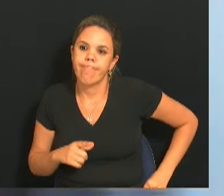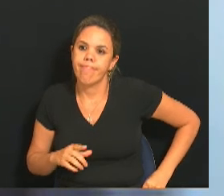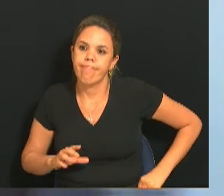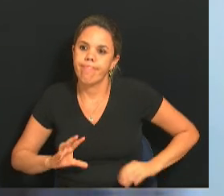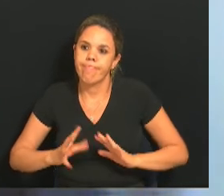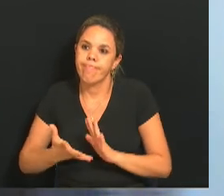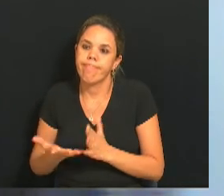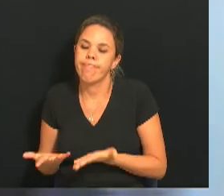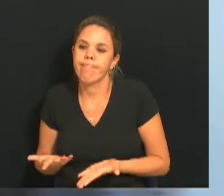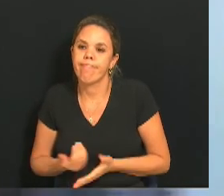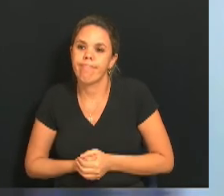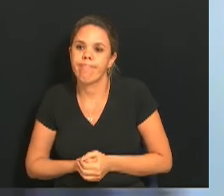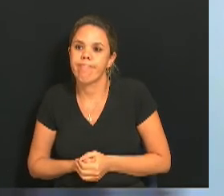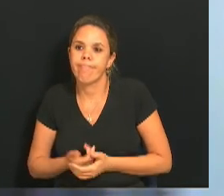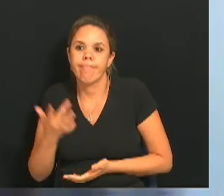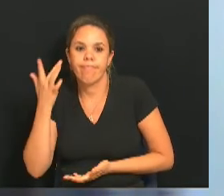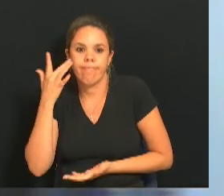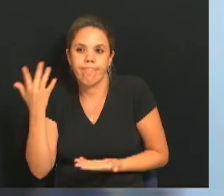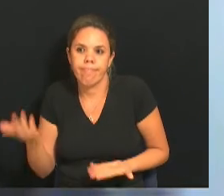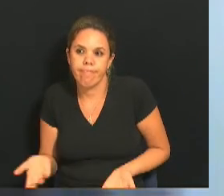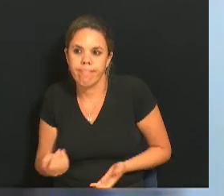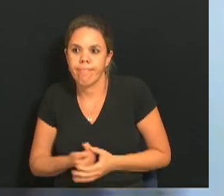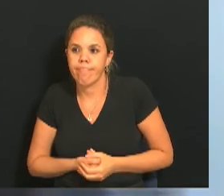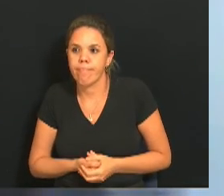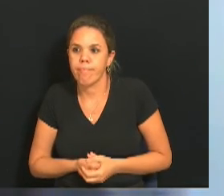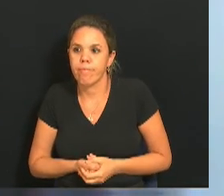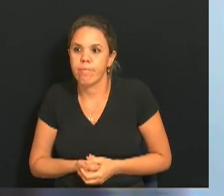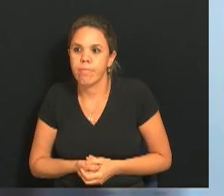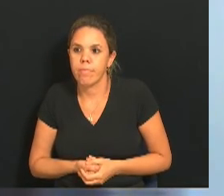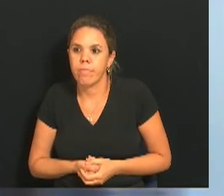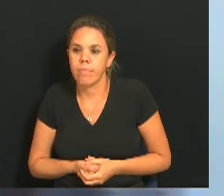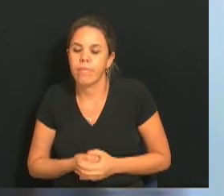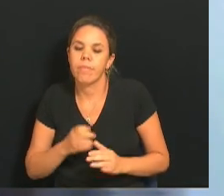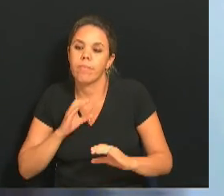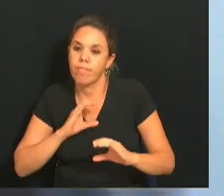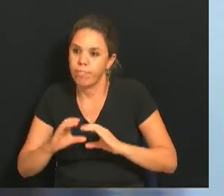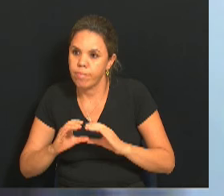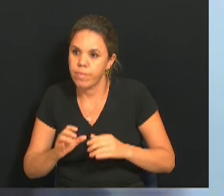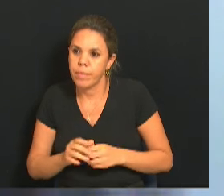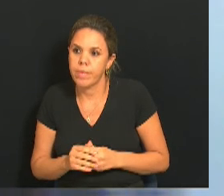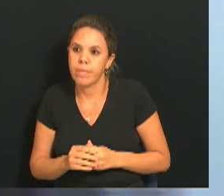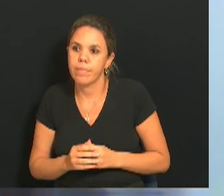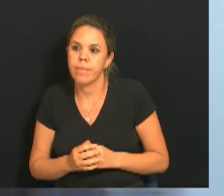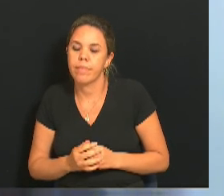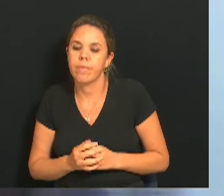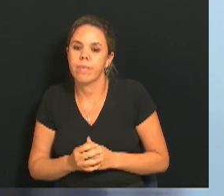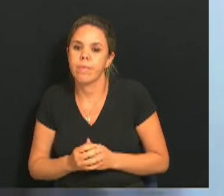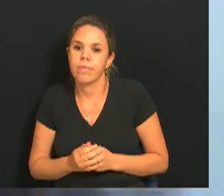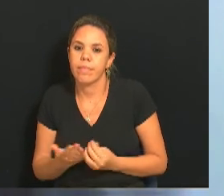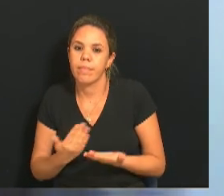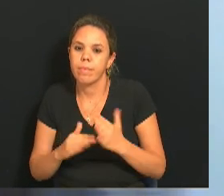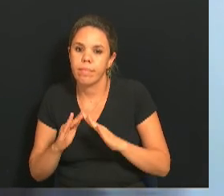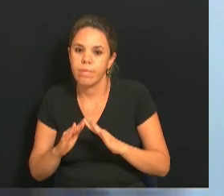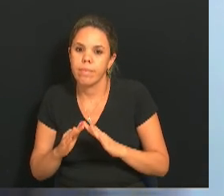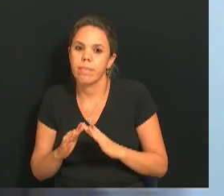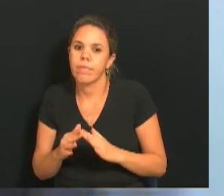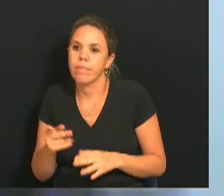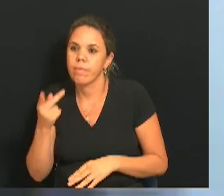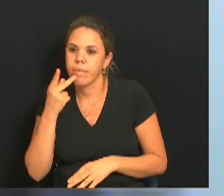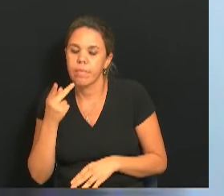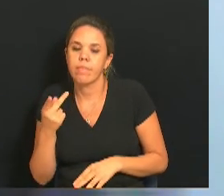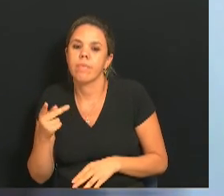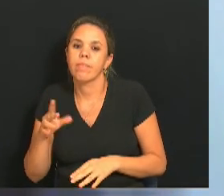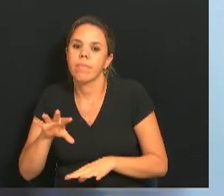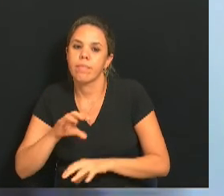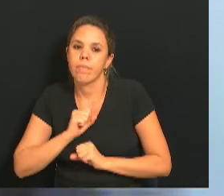daquele item. Era uma charge dos meios de comunicação, então não foi algo que a escola produziu, a escola se apropriou de